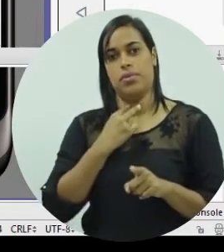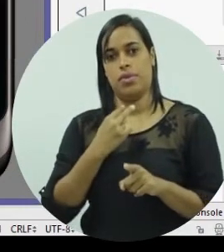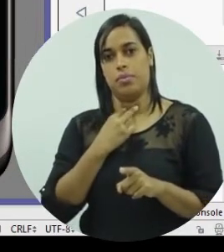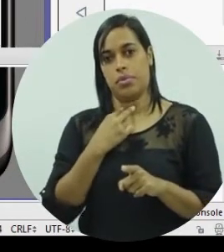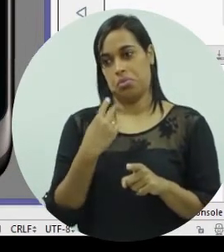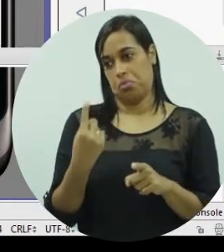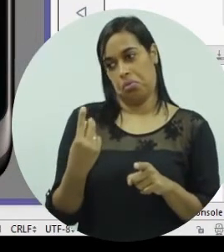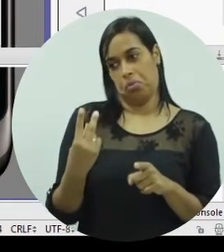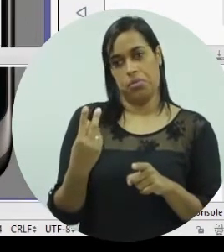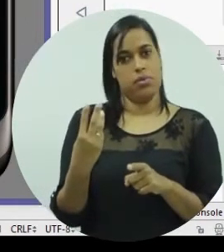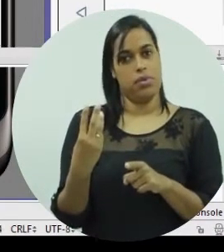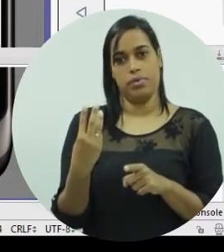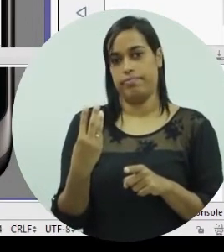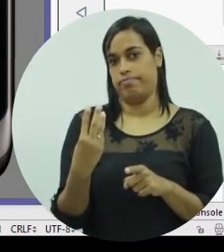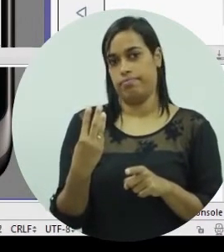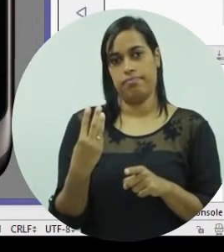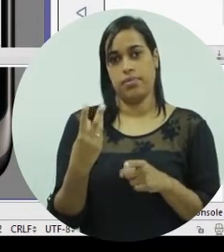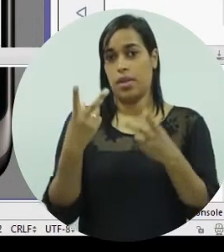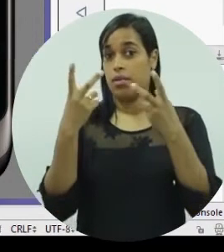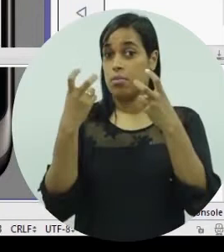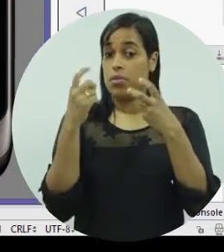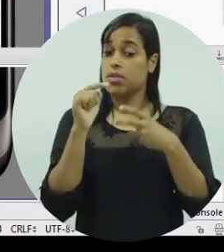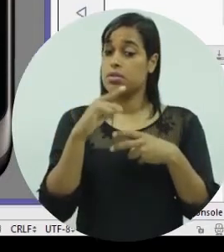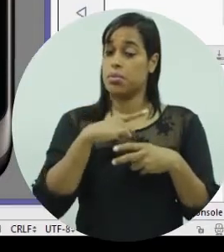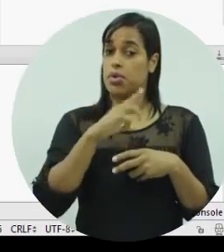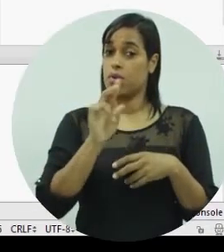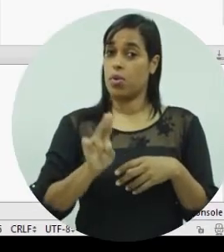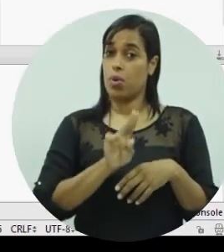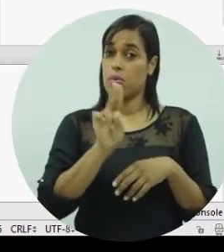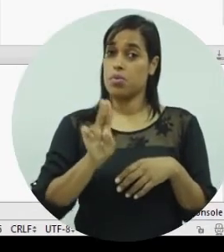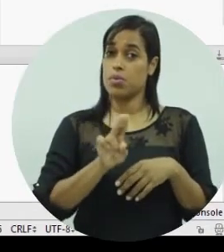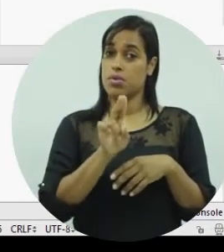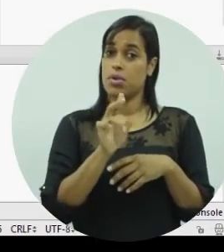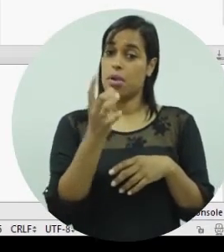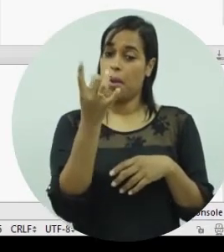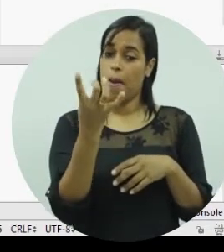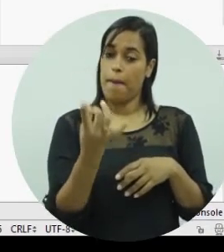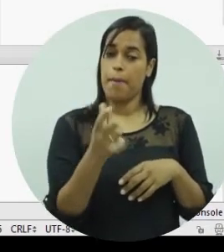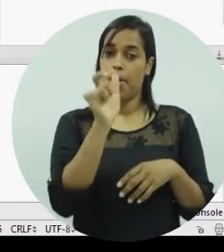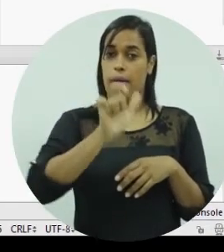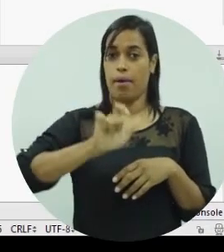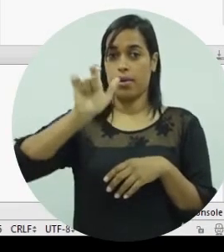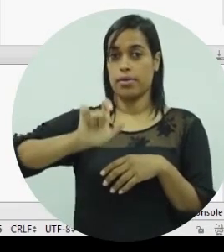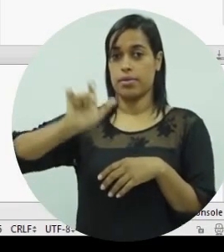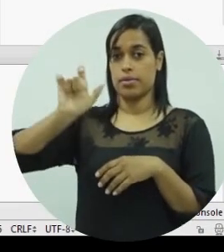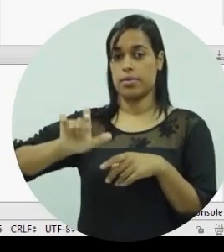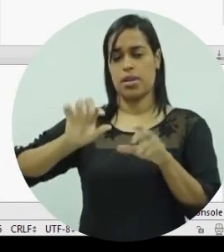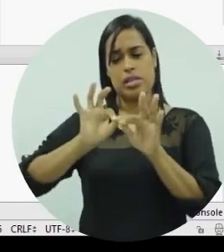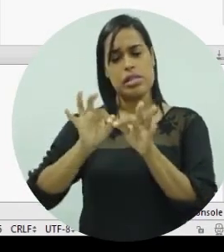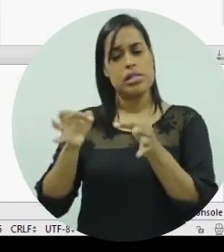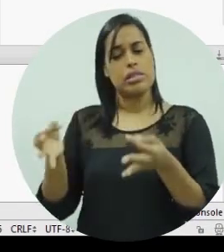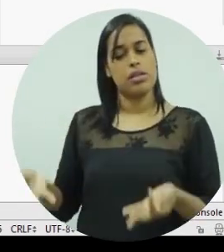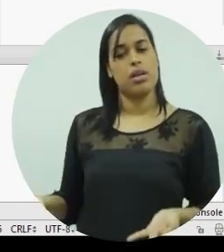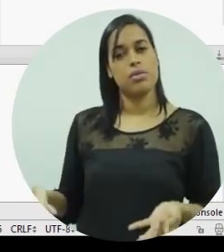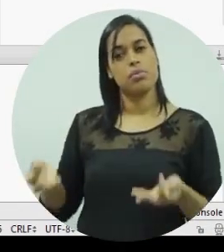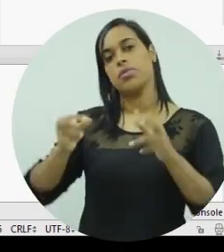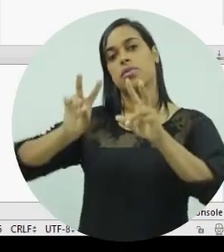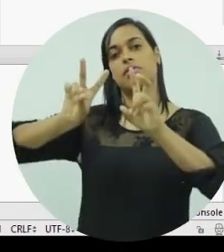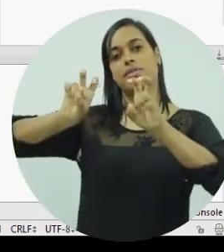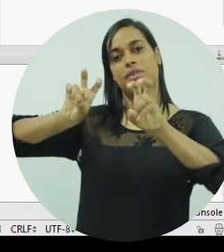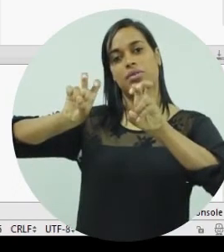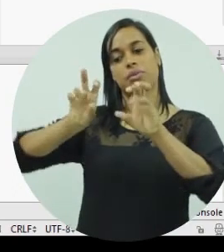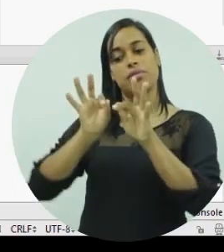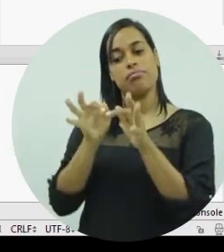três. Observe que eu estou utilizando para caractere aspas simples. Elas determinam